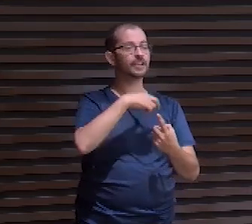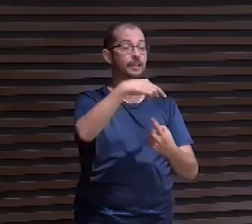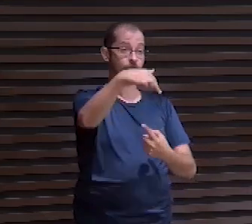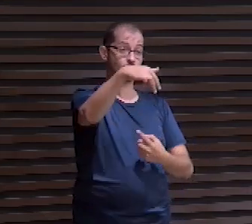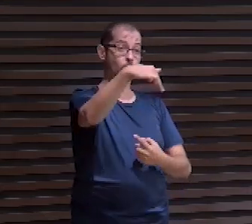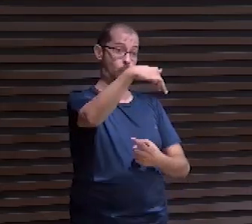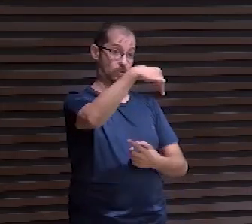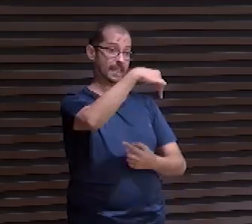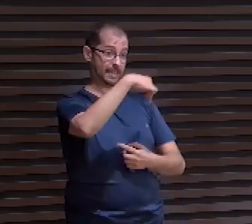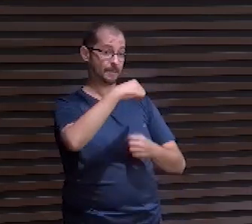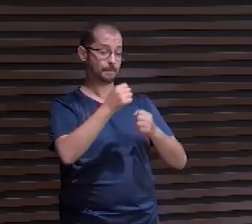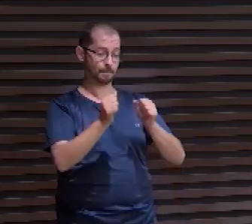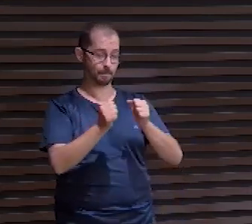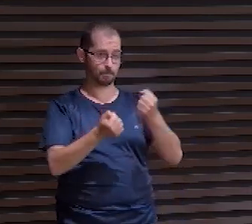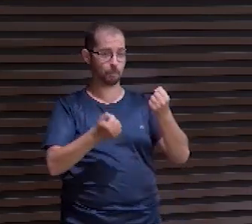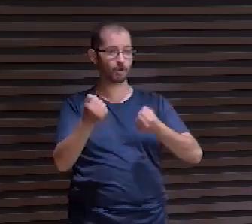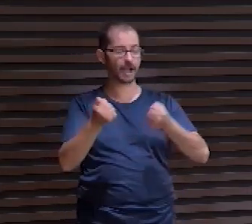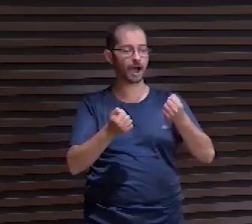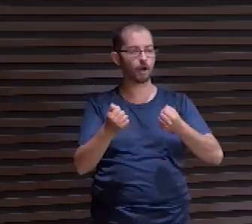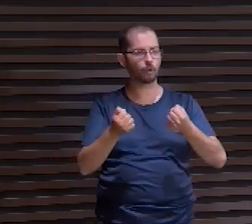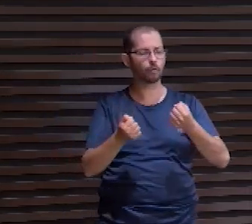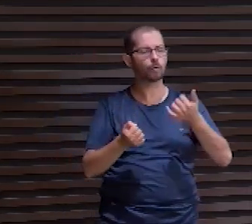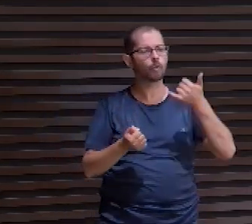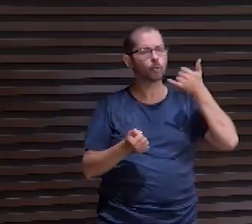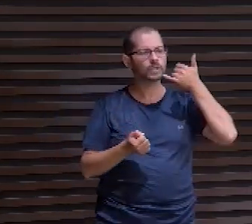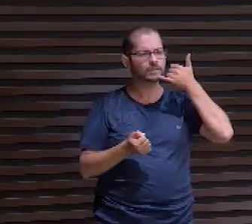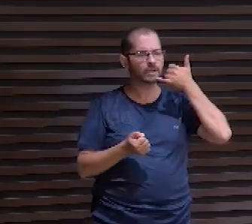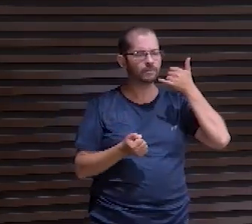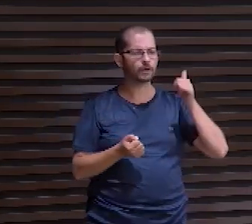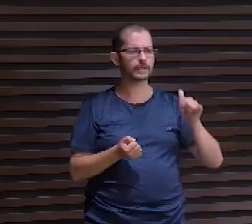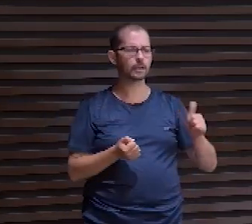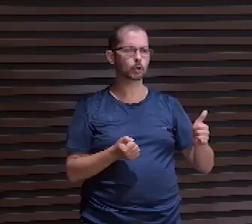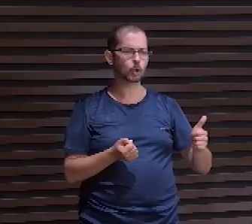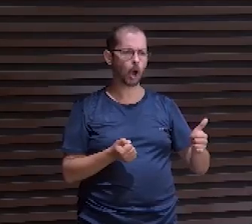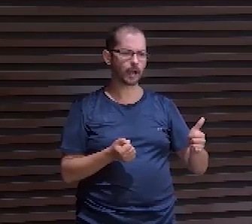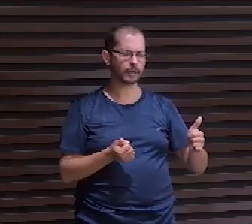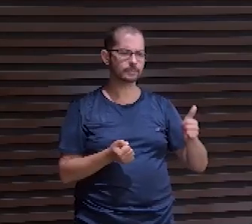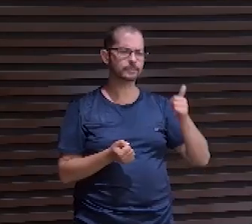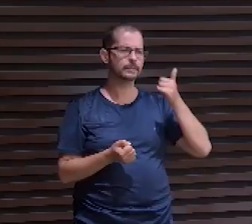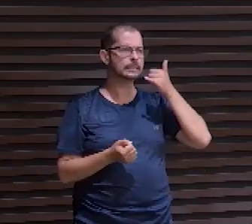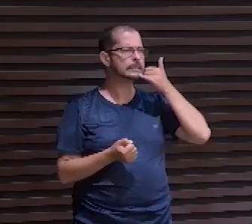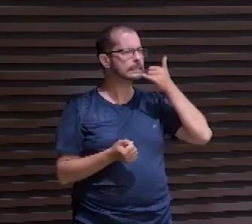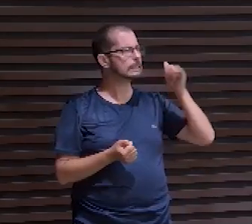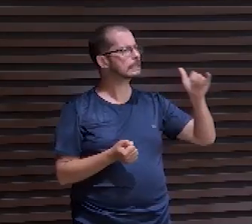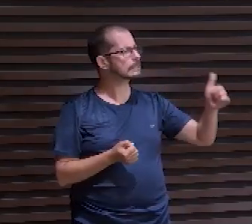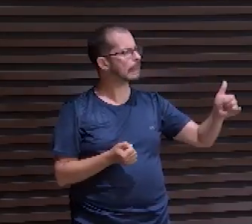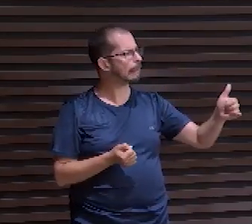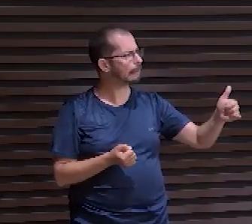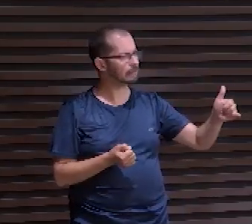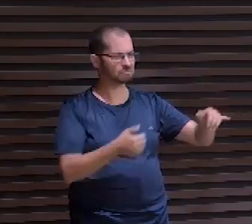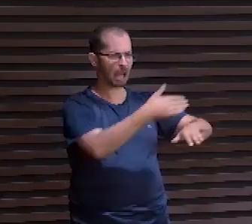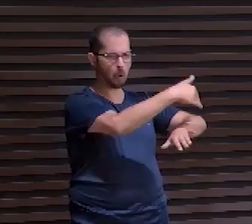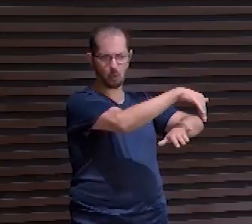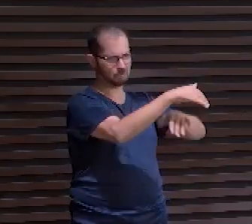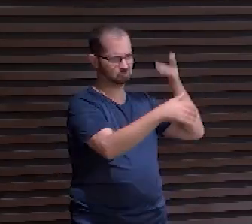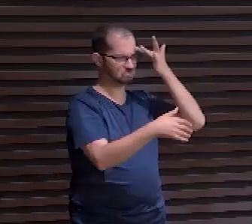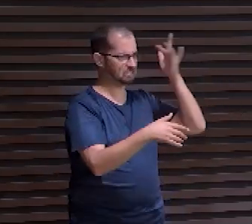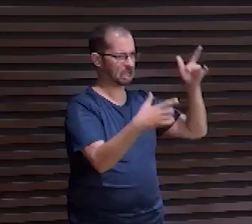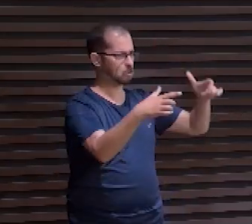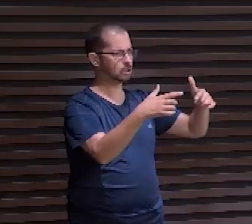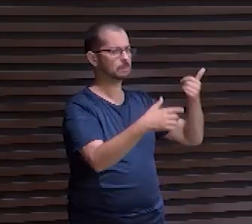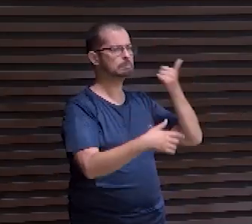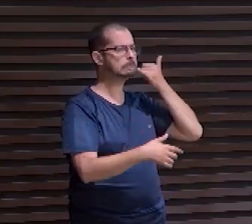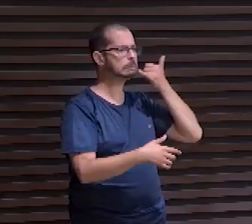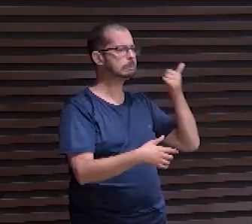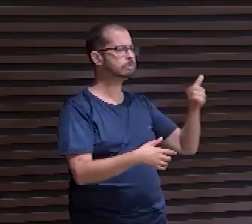voltando. Um telefone toca insistentemente em algum lugar da rua,